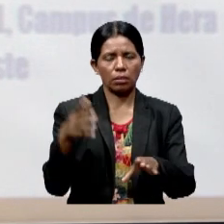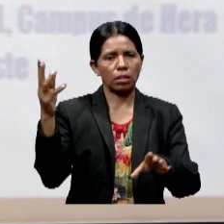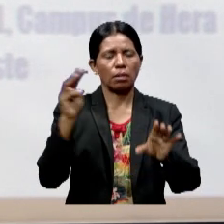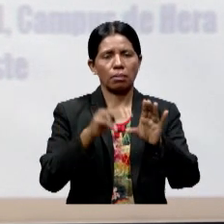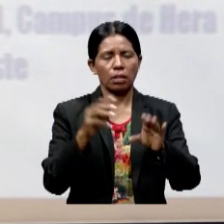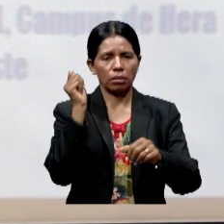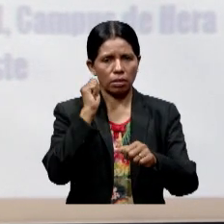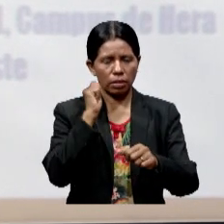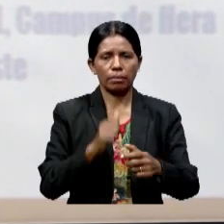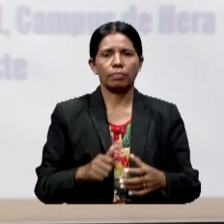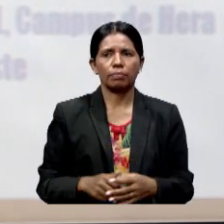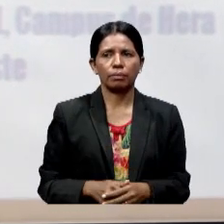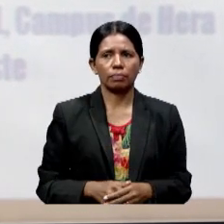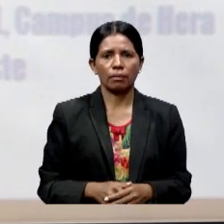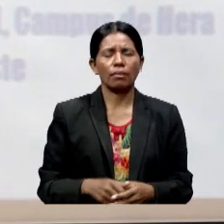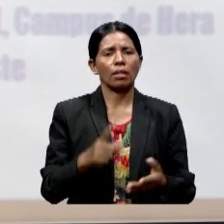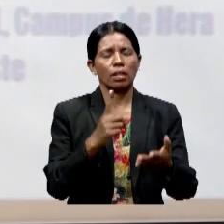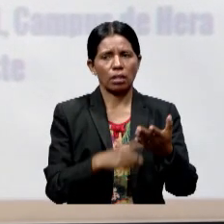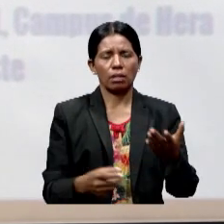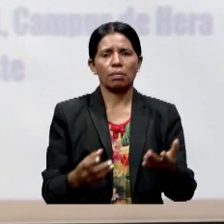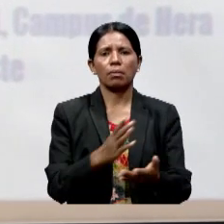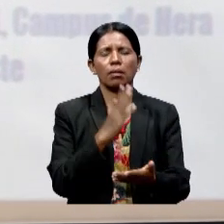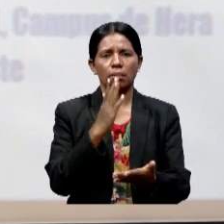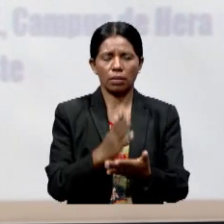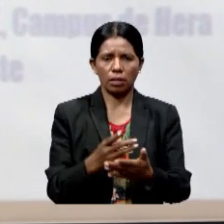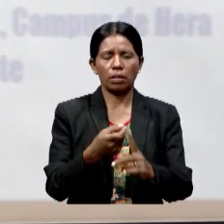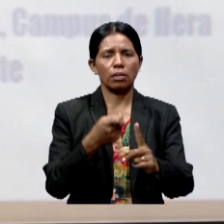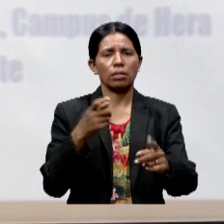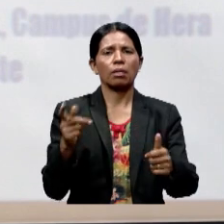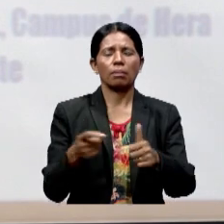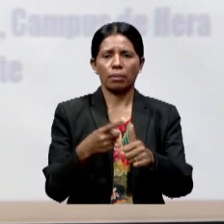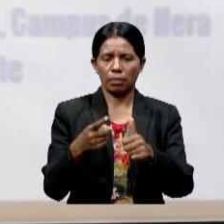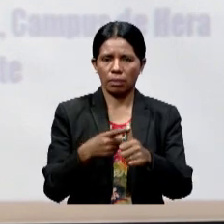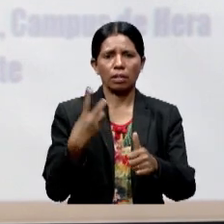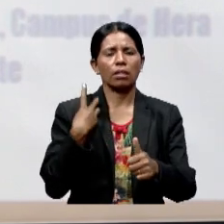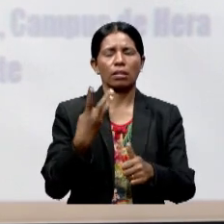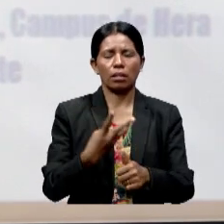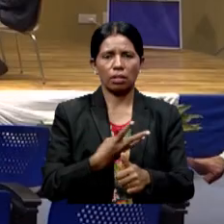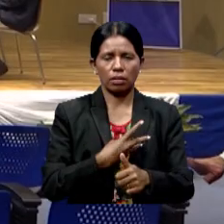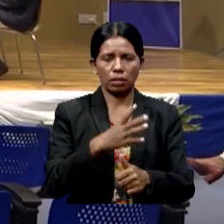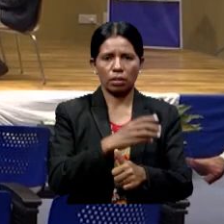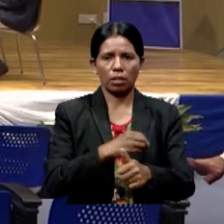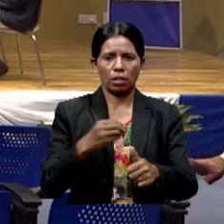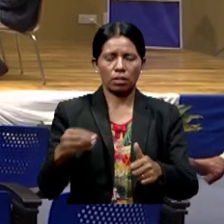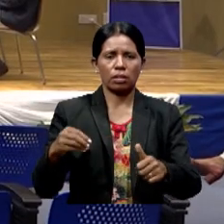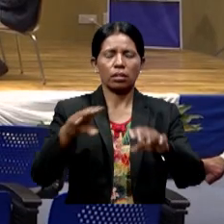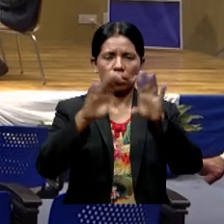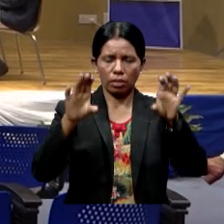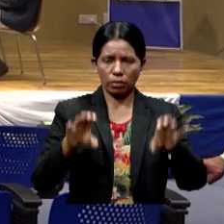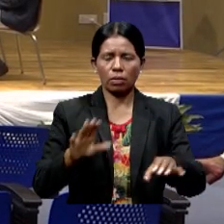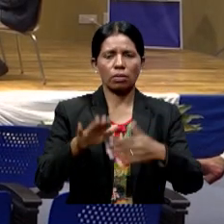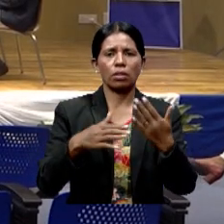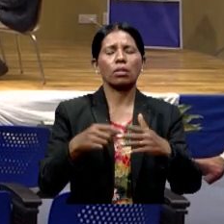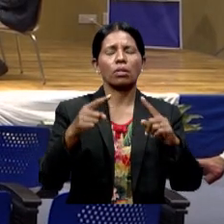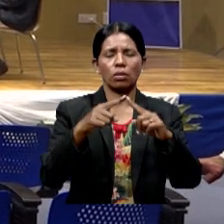ASEAN. Será que sai impedimento parte da primeiro liu maka itania estandarização ka certificação será to ora